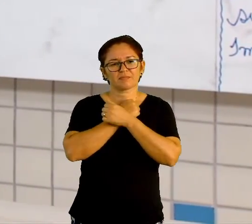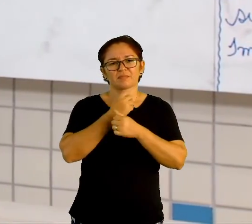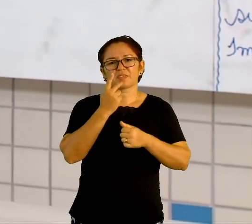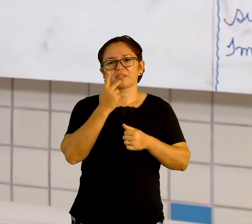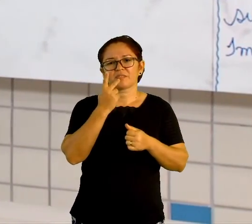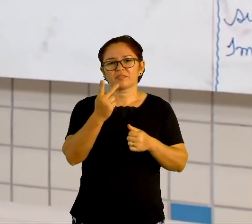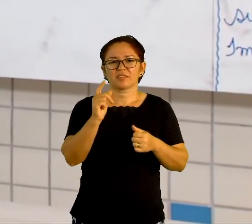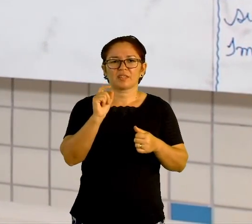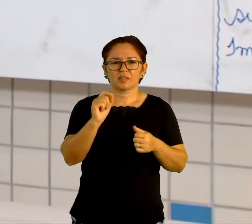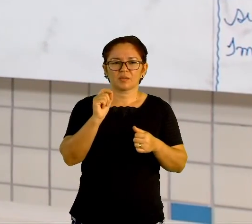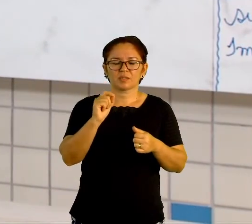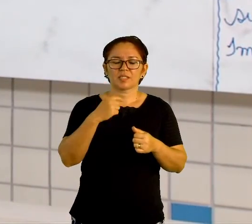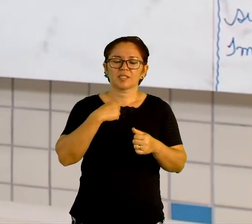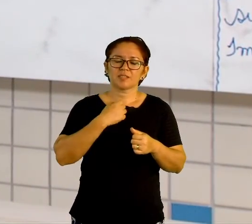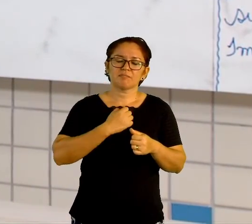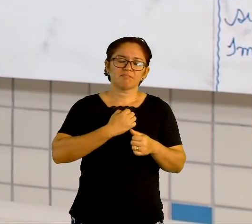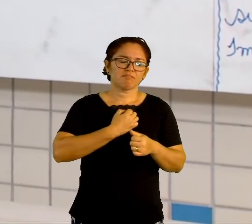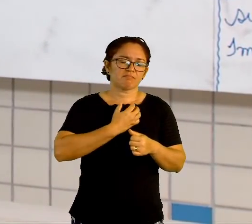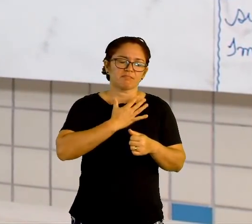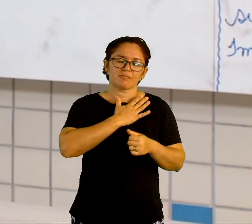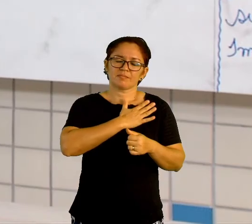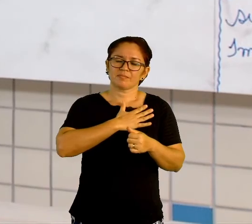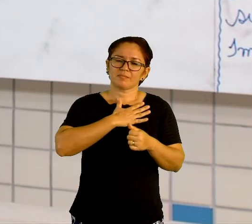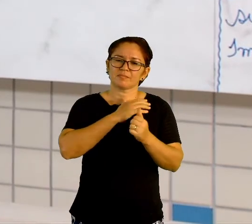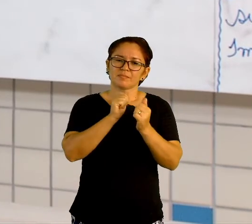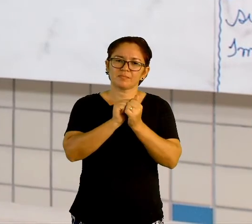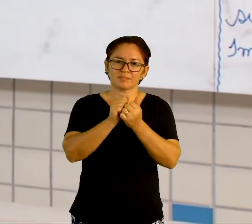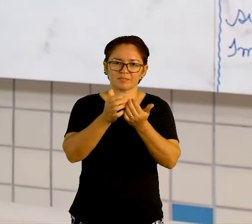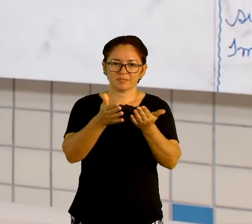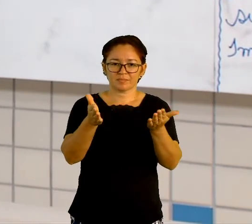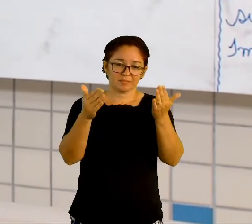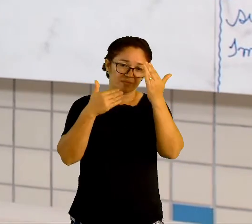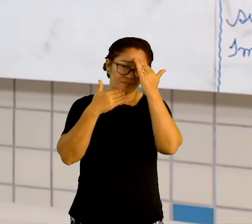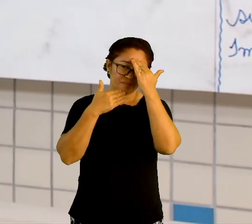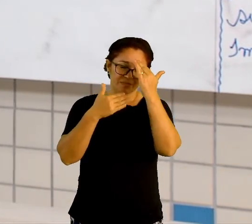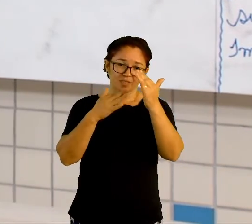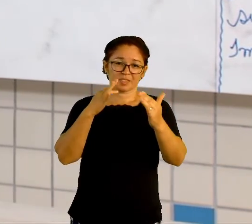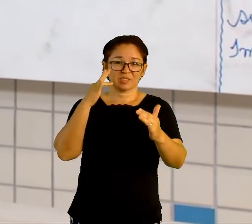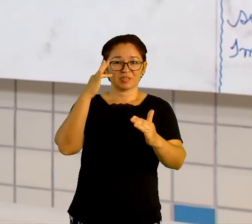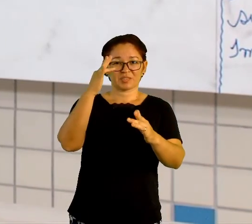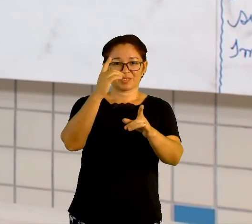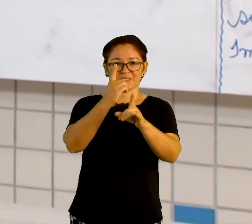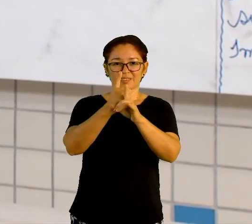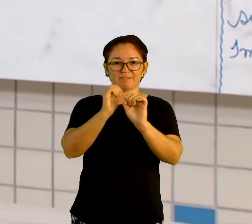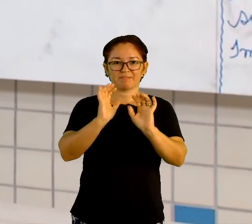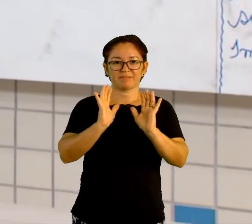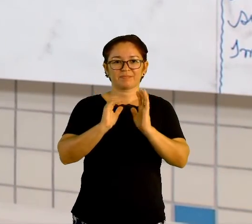vocês que foi um prazer estar com vocês. Obrigado e até a próxima.